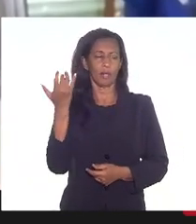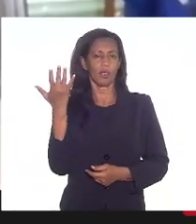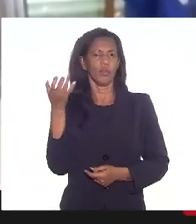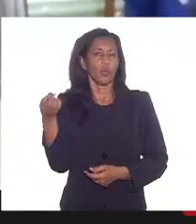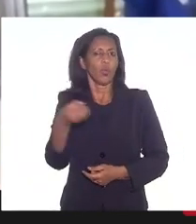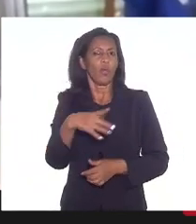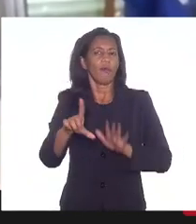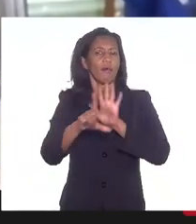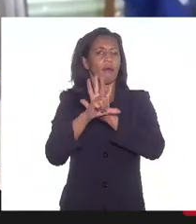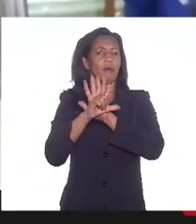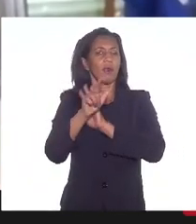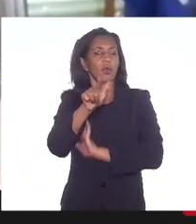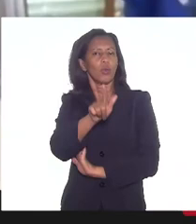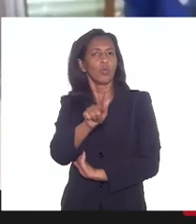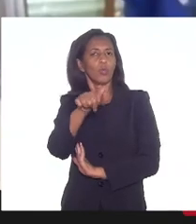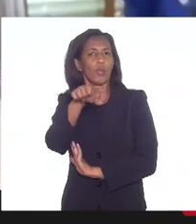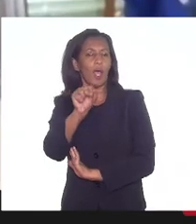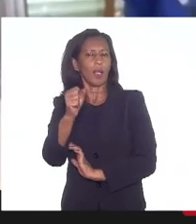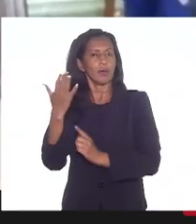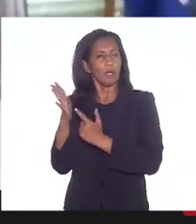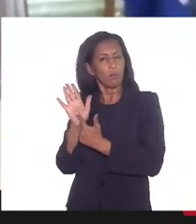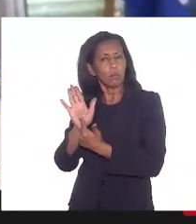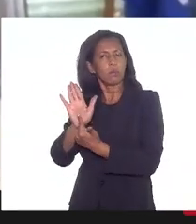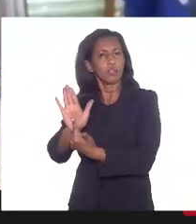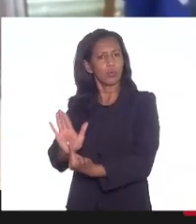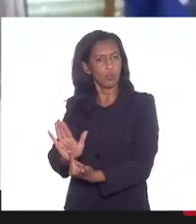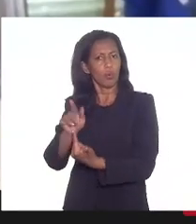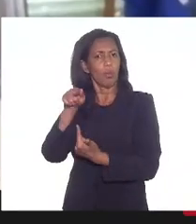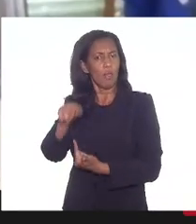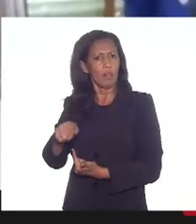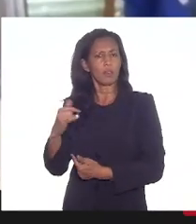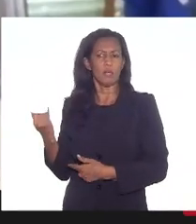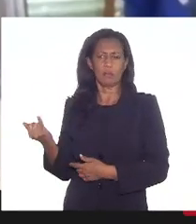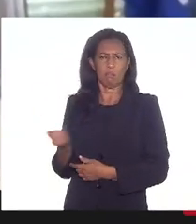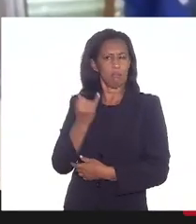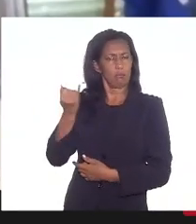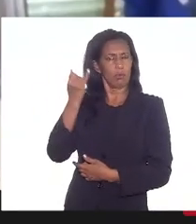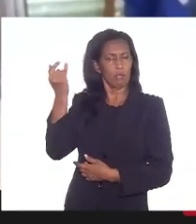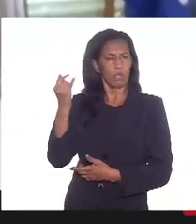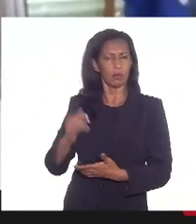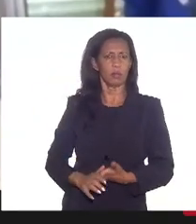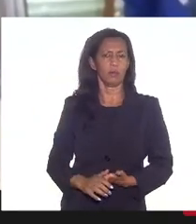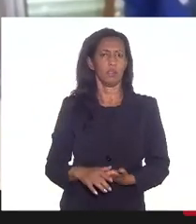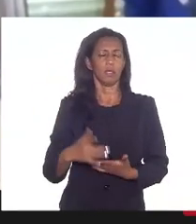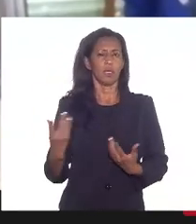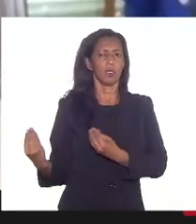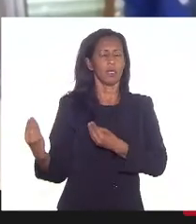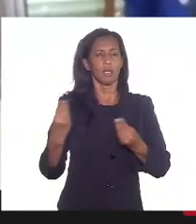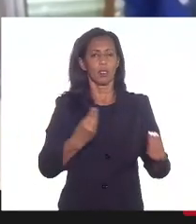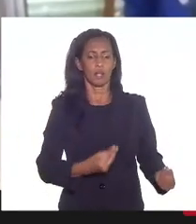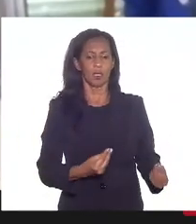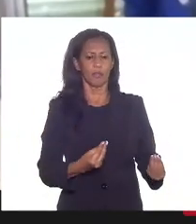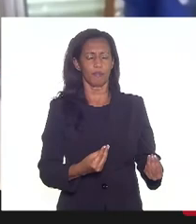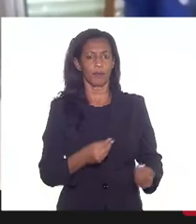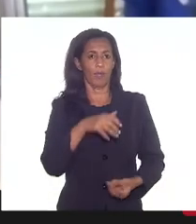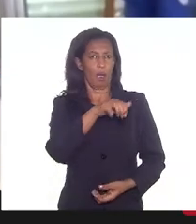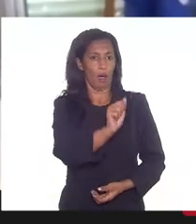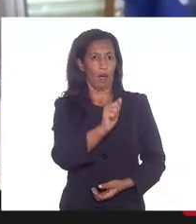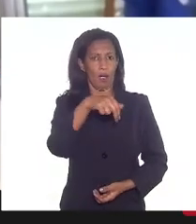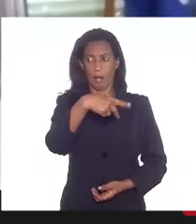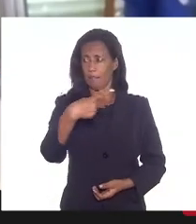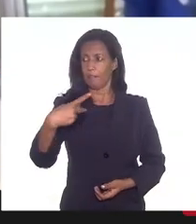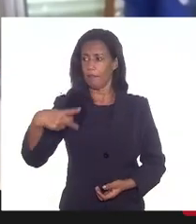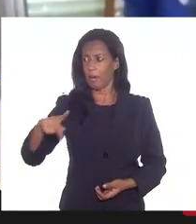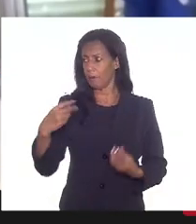gás, ela sinalizou esses papéis, que inclusive a possibilidade da ANP fazer essa